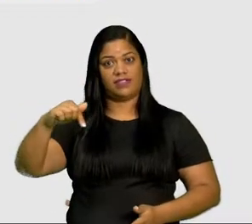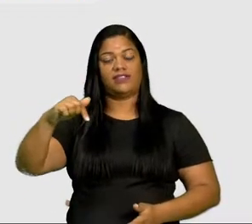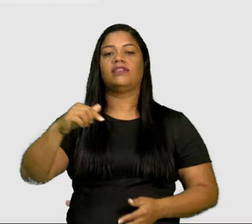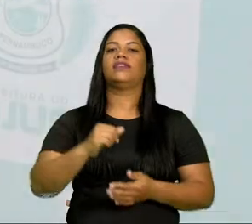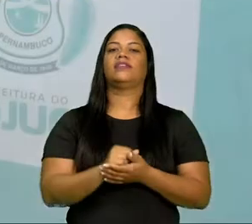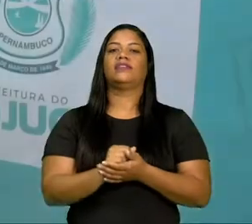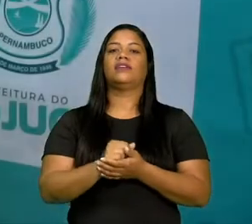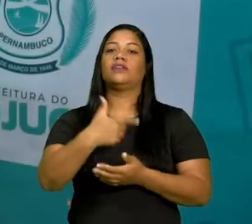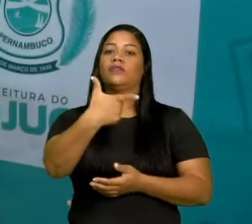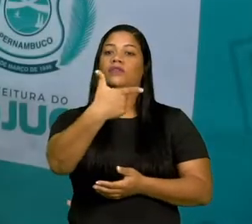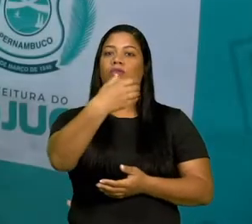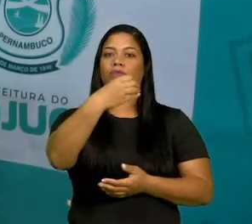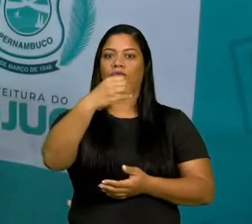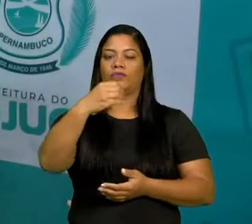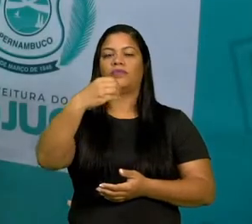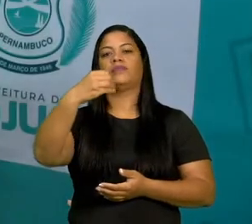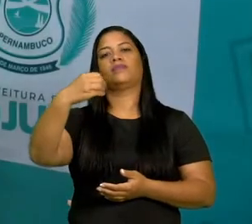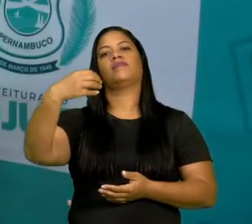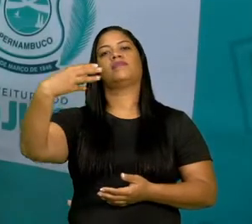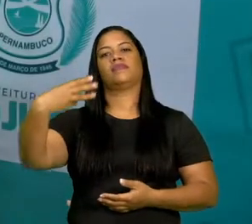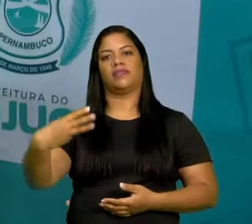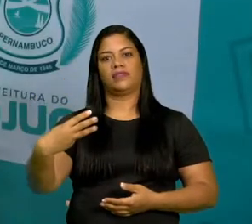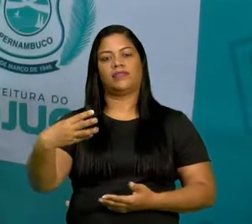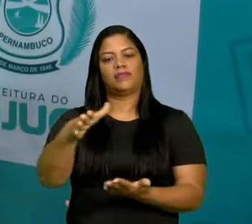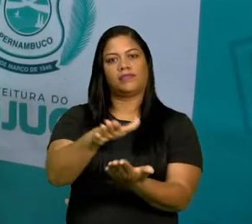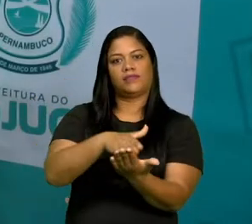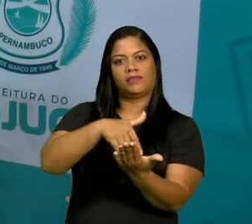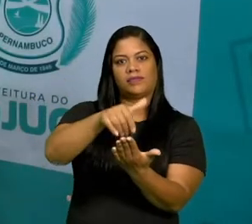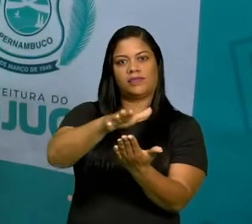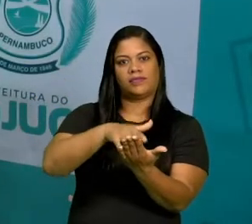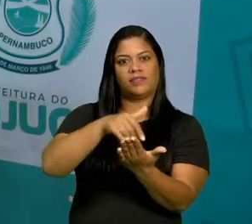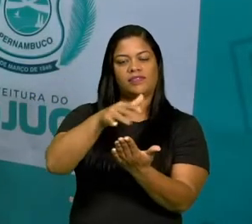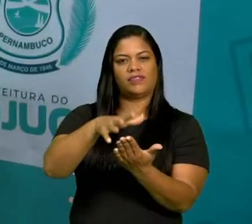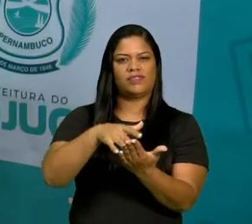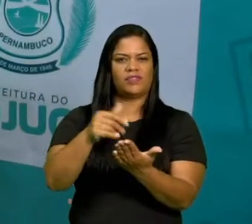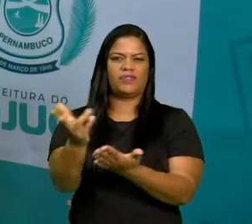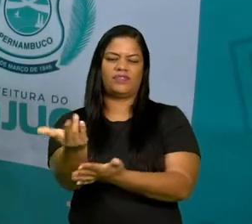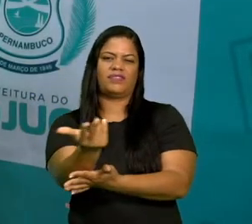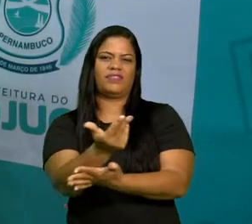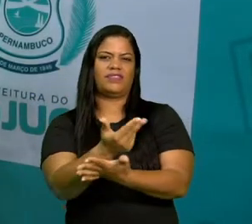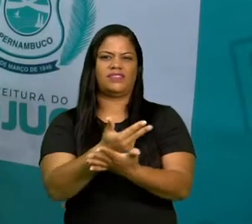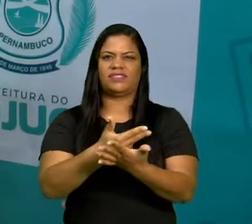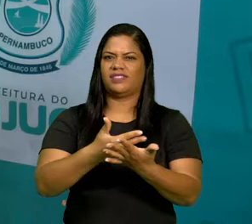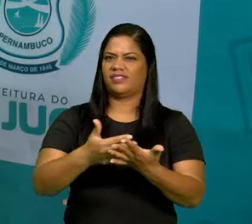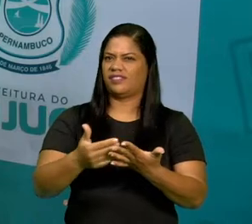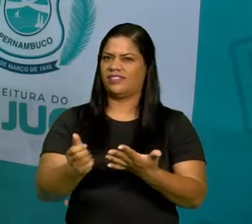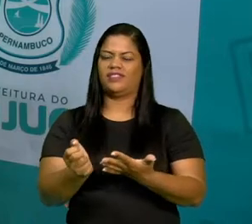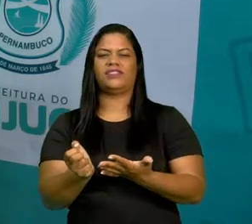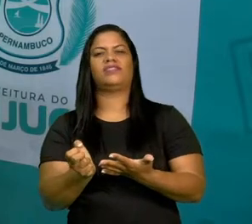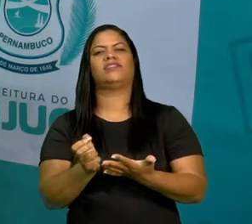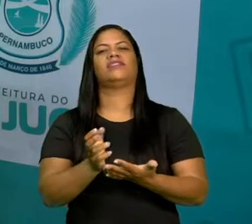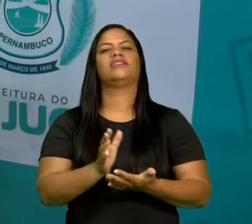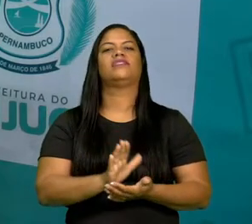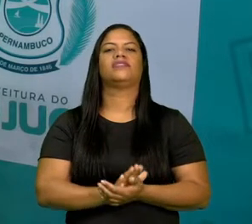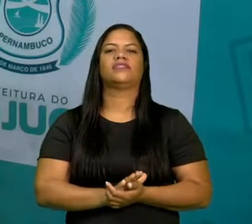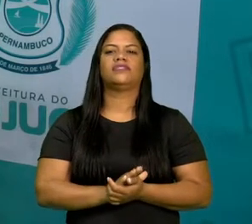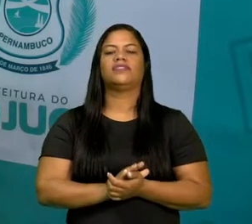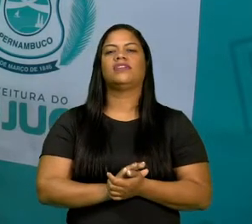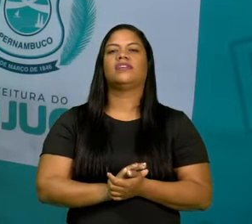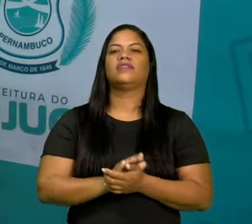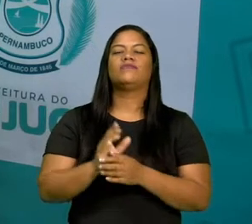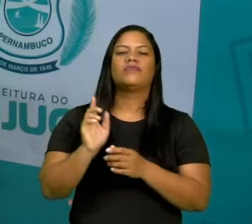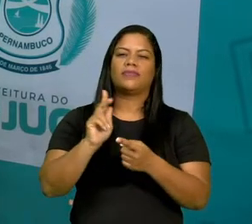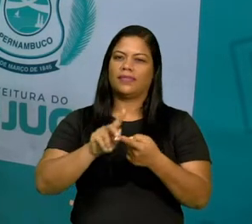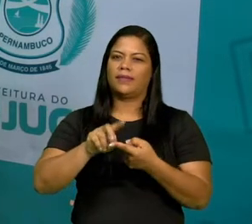em 2003. Pintou, gravador, desenhista, ilustrador, cenógrafo